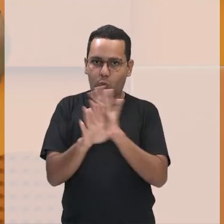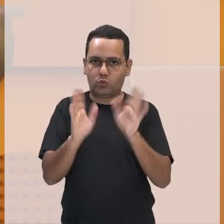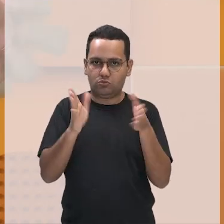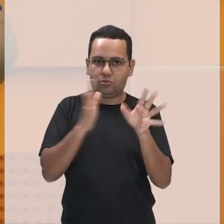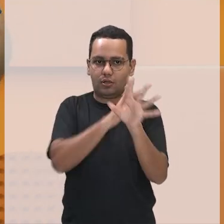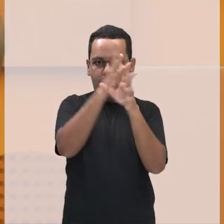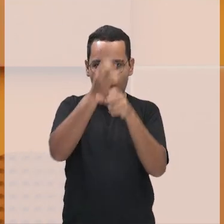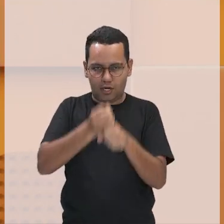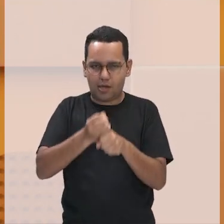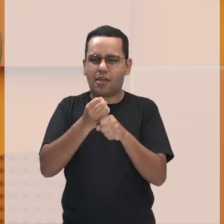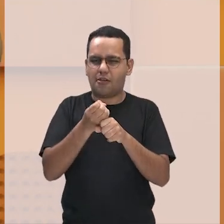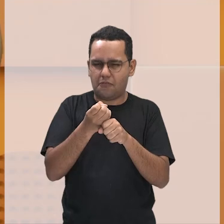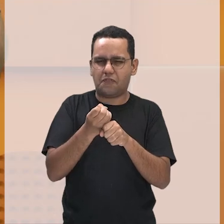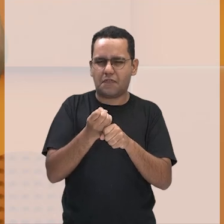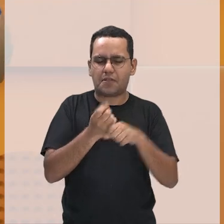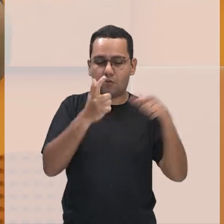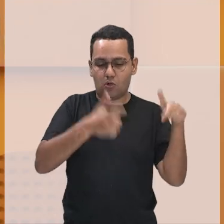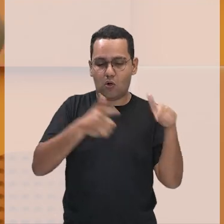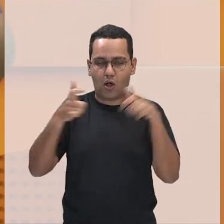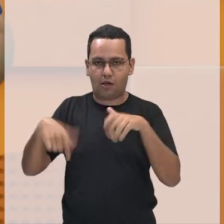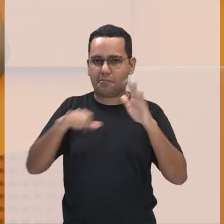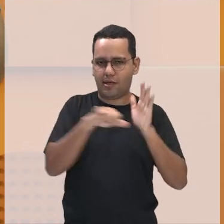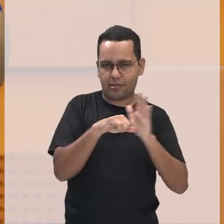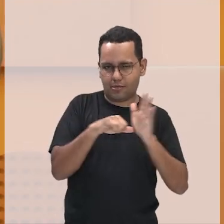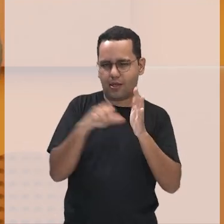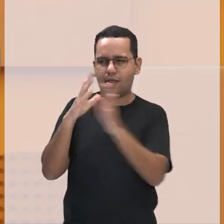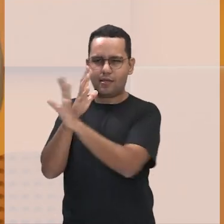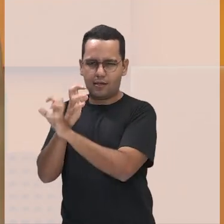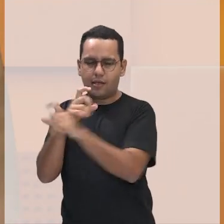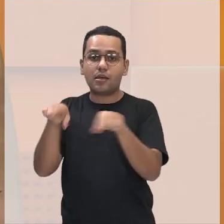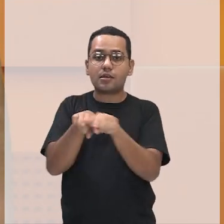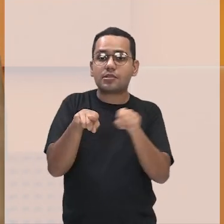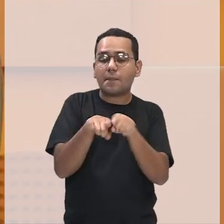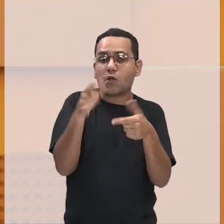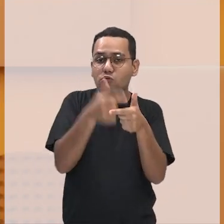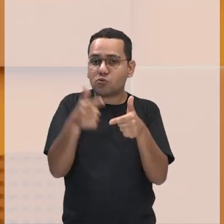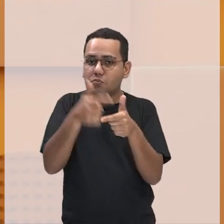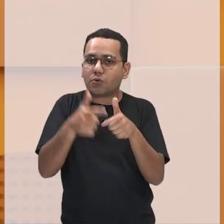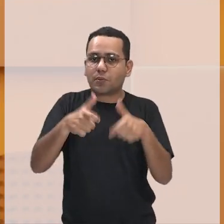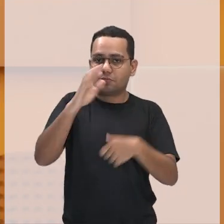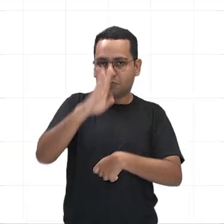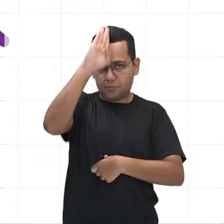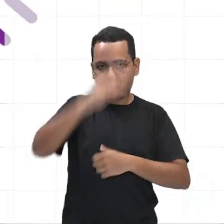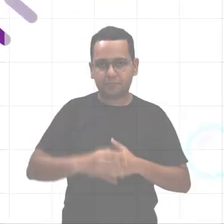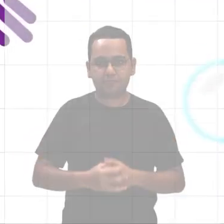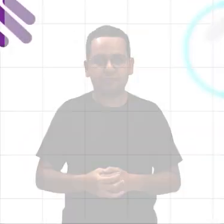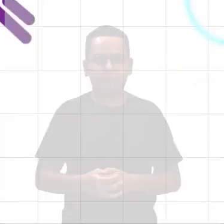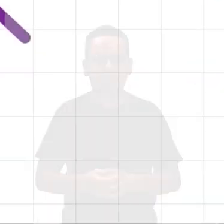Esparta e Atenas, cidades gregas e, né, crise, então, do Império Romano. Por aqui, eu me despeço.